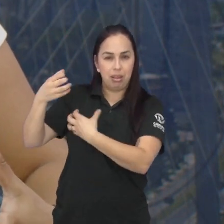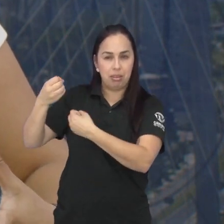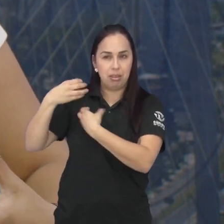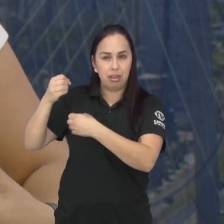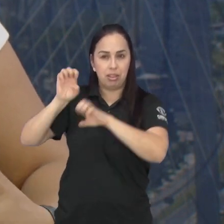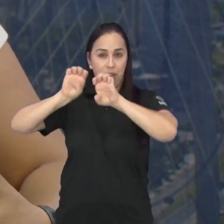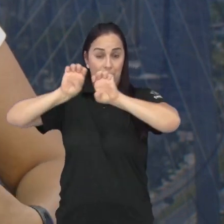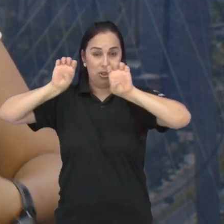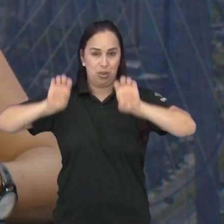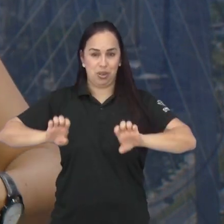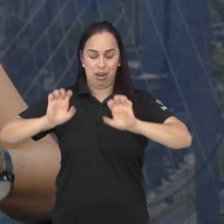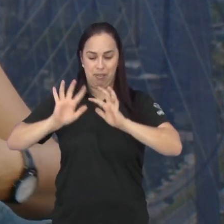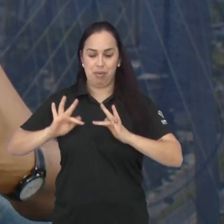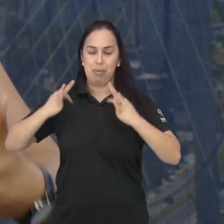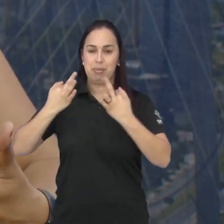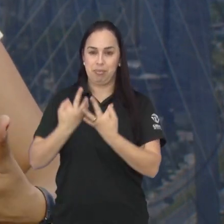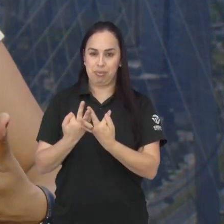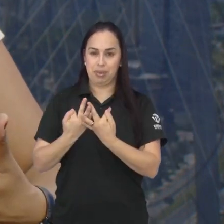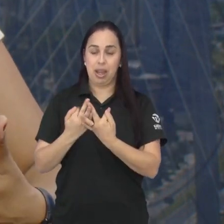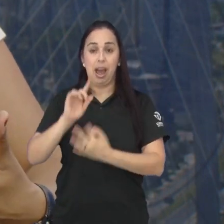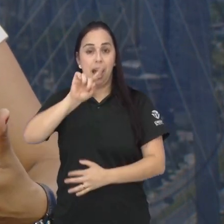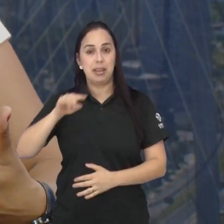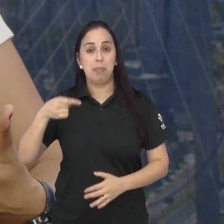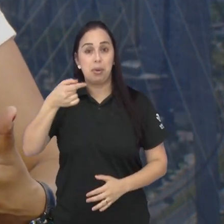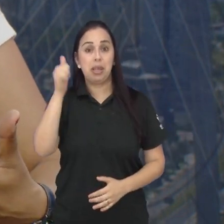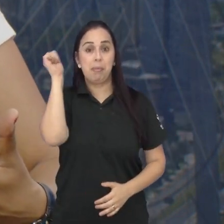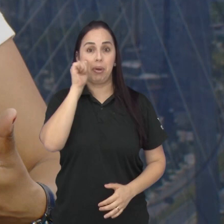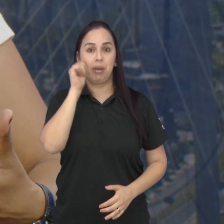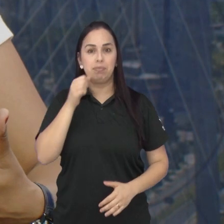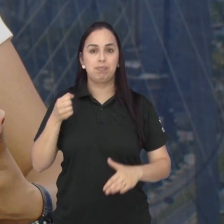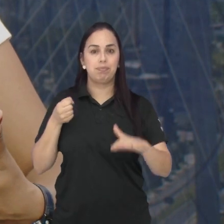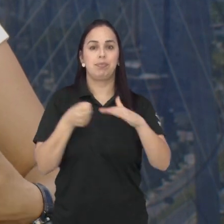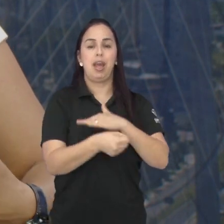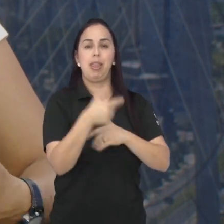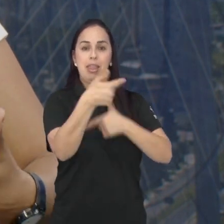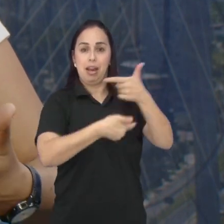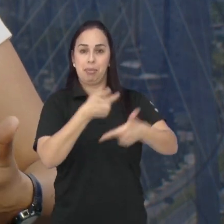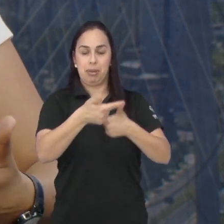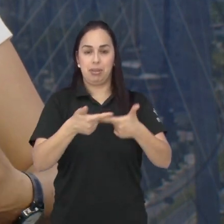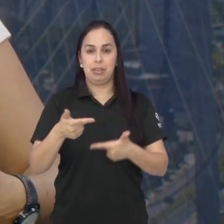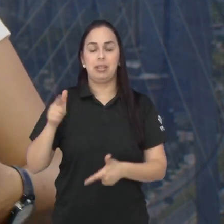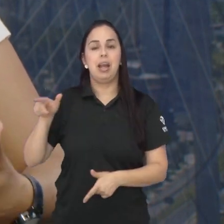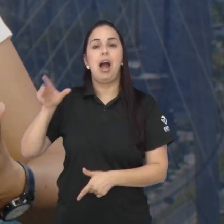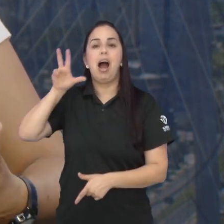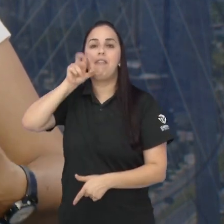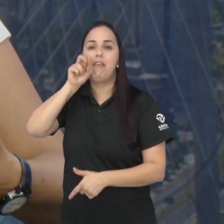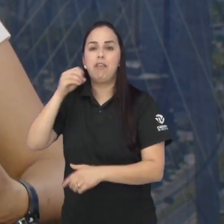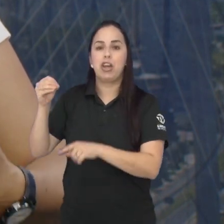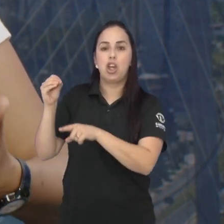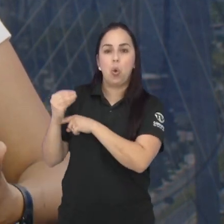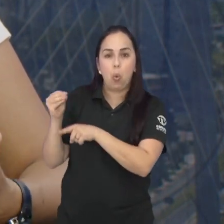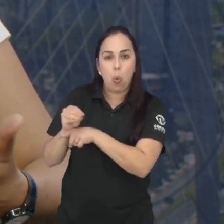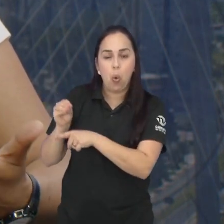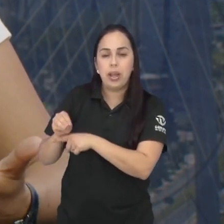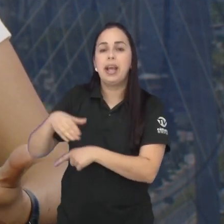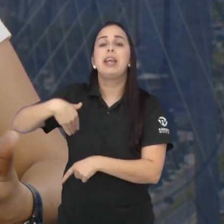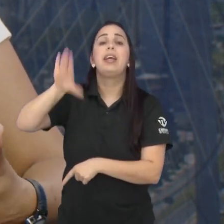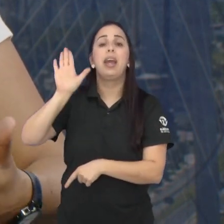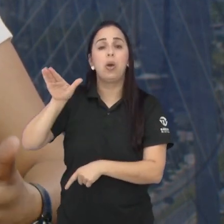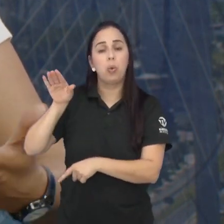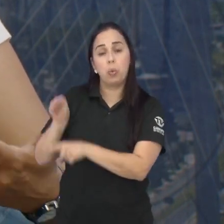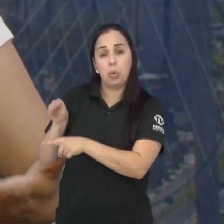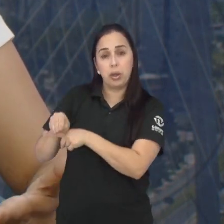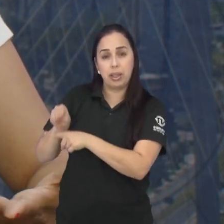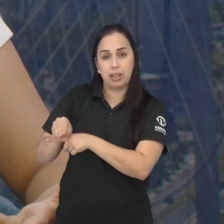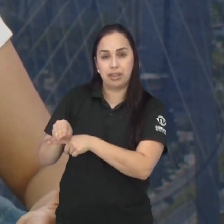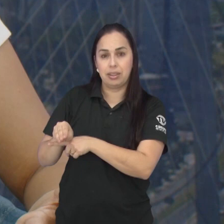familiar brasileira e essa saída da mulher para o mercado de trabalho. Então, a avó que cuida, a tia que cuida, quem cuida dos filhos